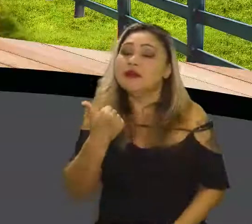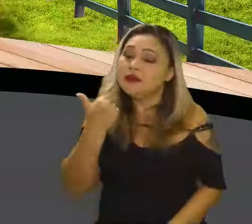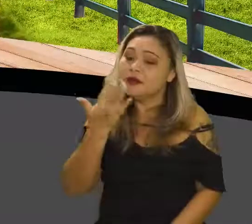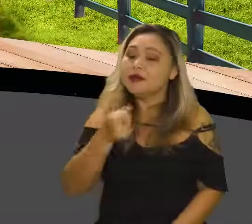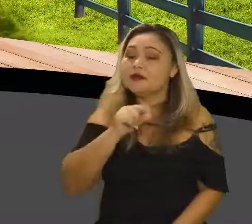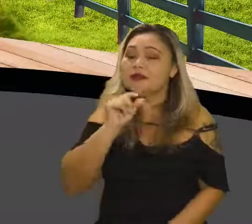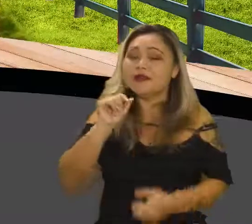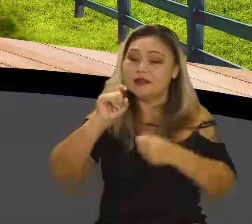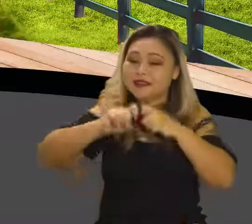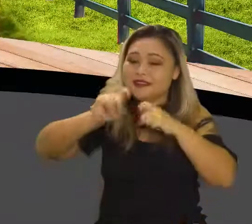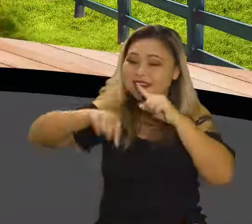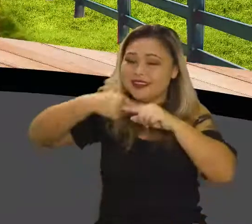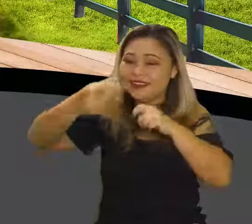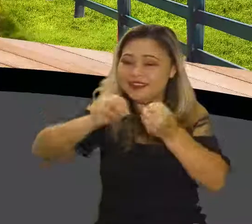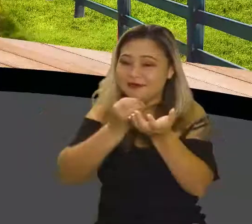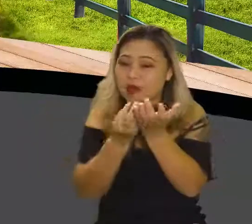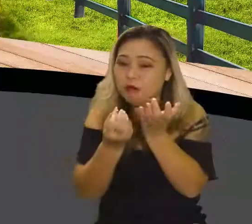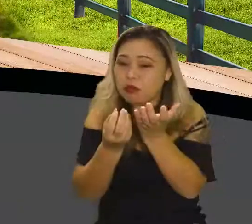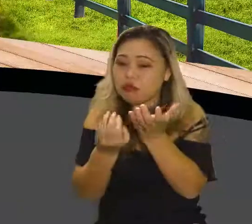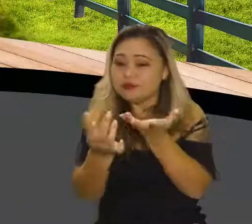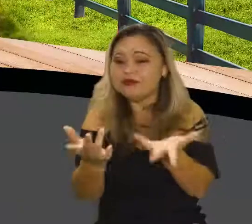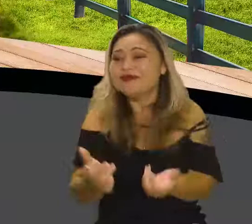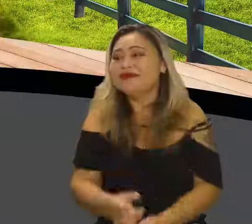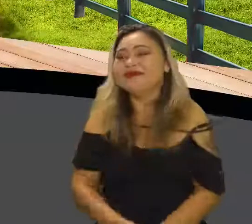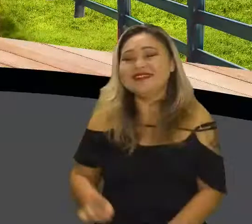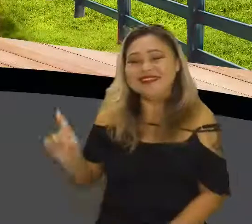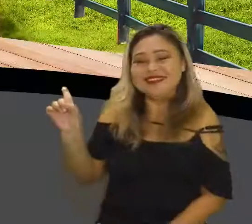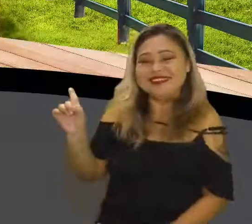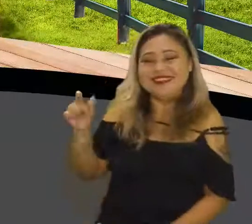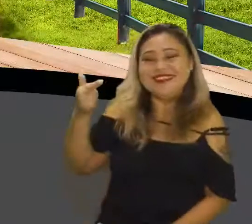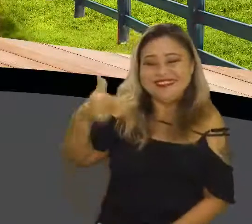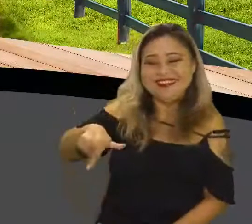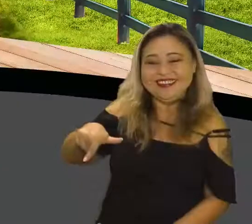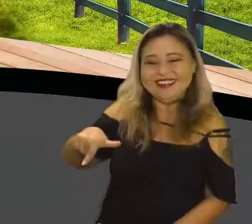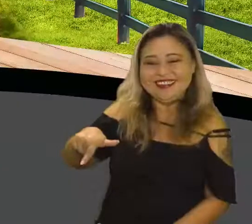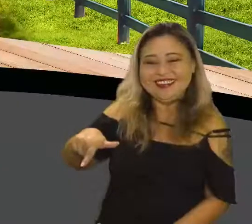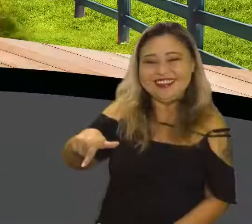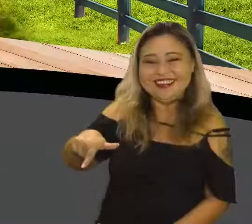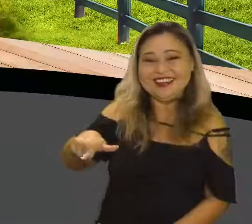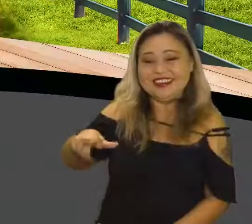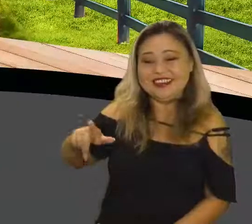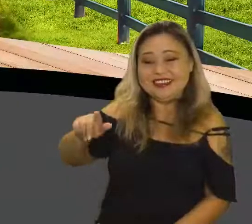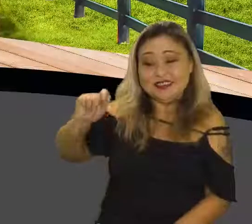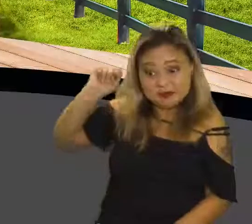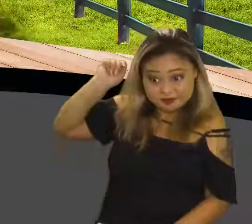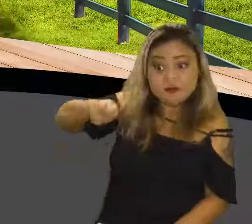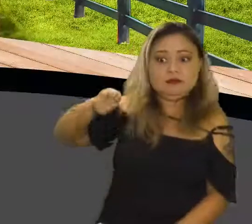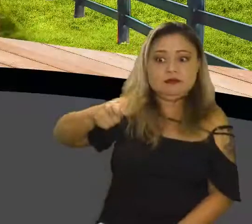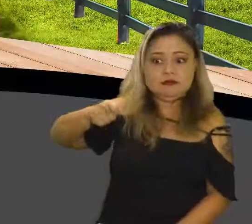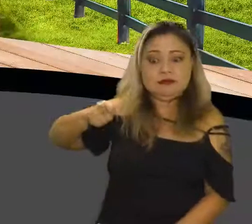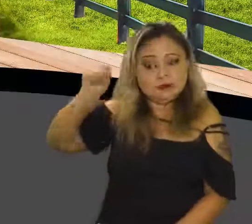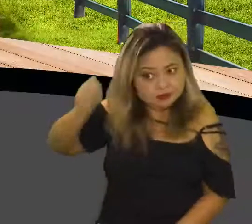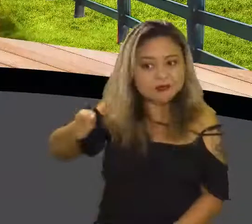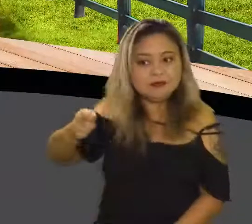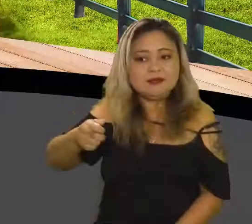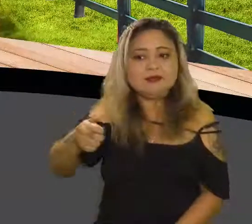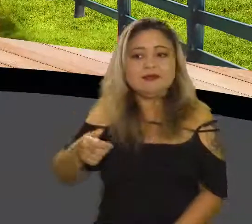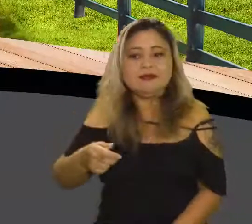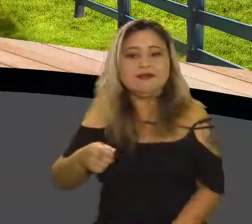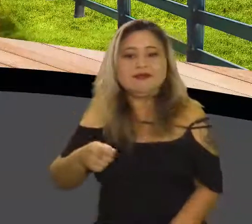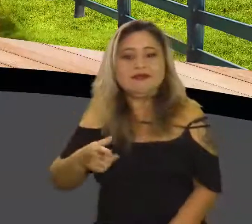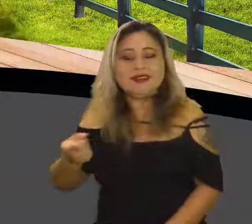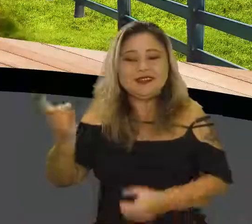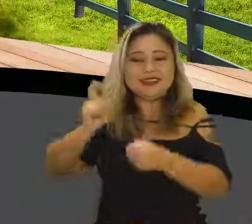dar aula de reprodução. Aldelina, quando eu repetir, taca essa caneta que está perto de mim, tá? Aí